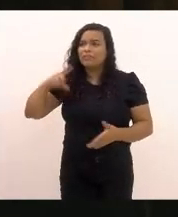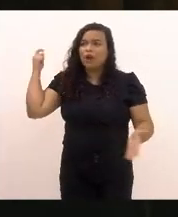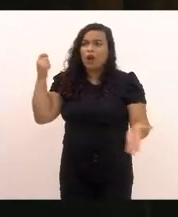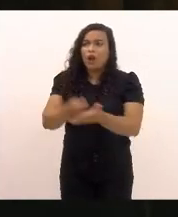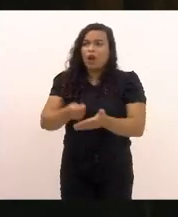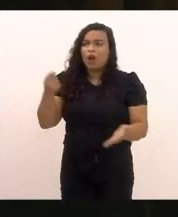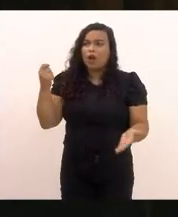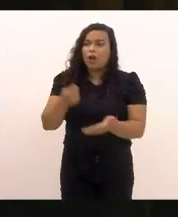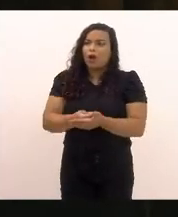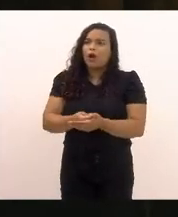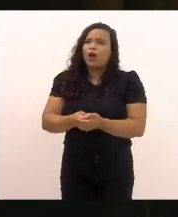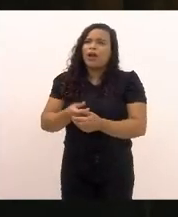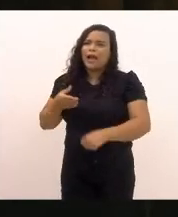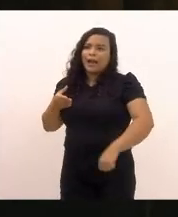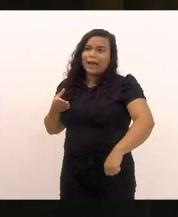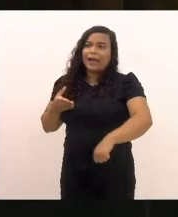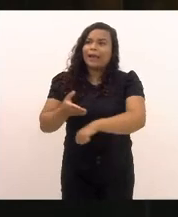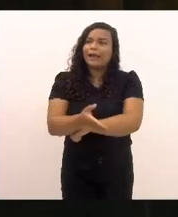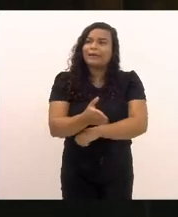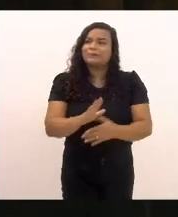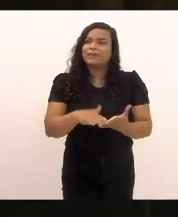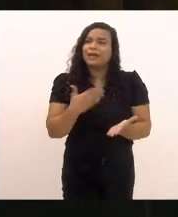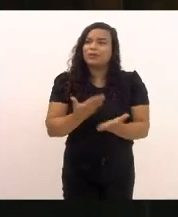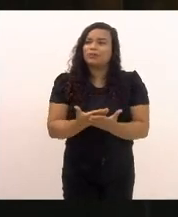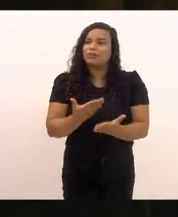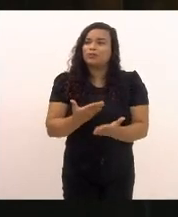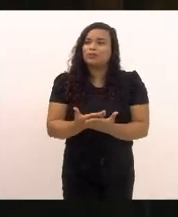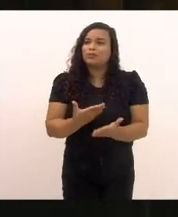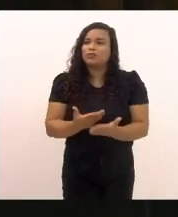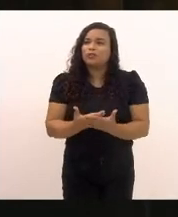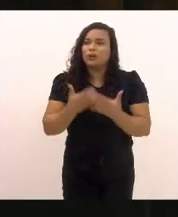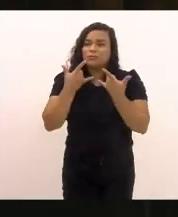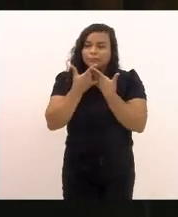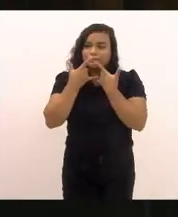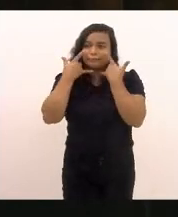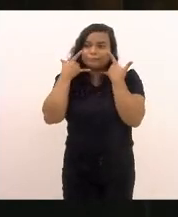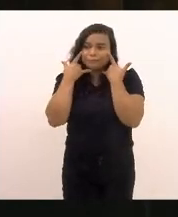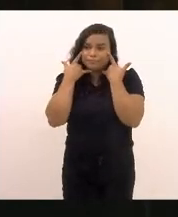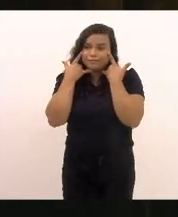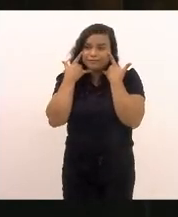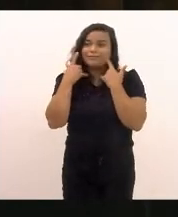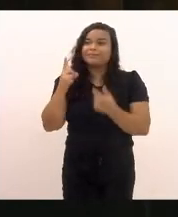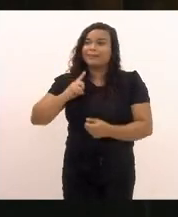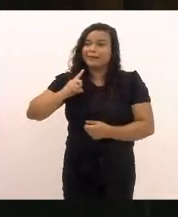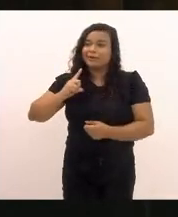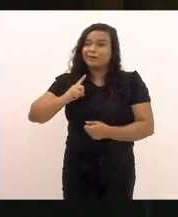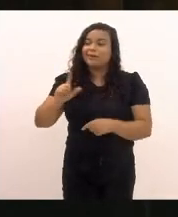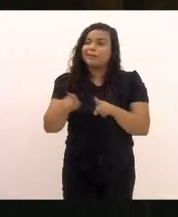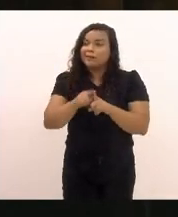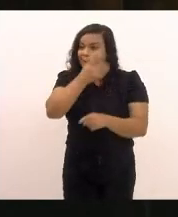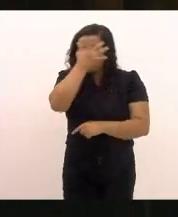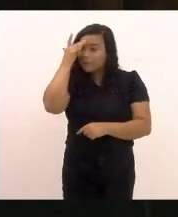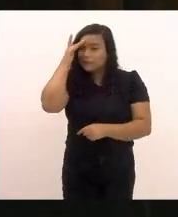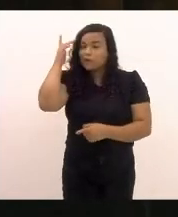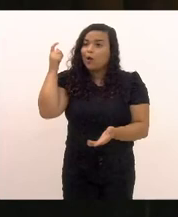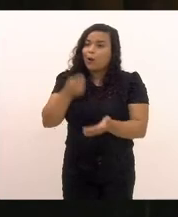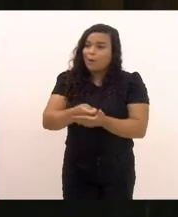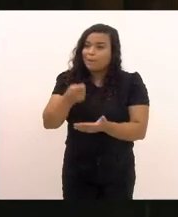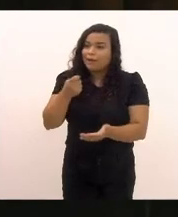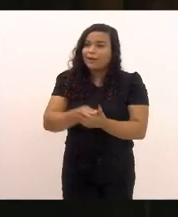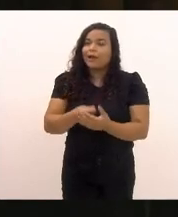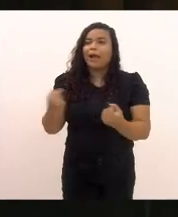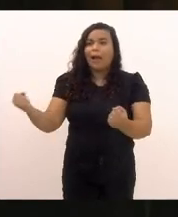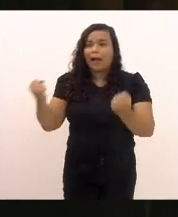entrar nas escolas usando suas máscaras. Pessoas foram obrigadas a ir para a